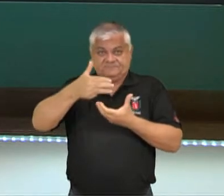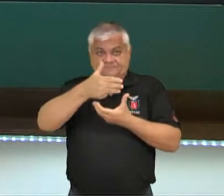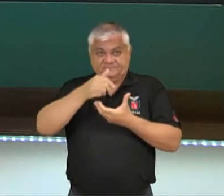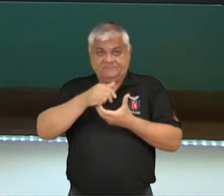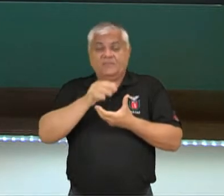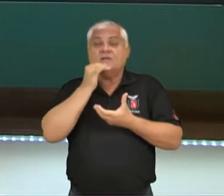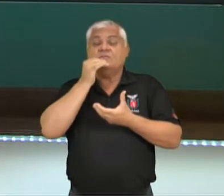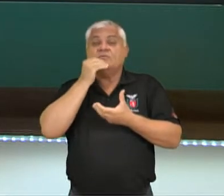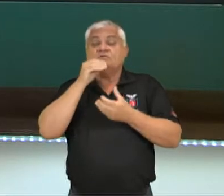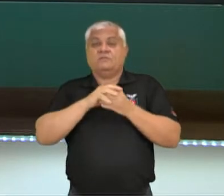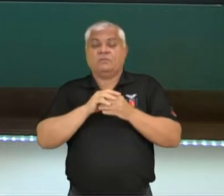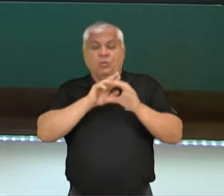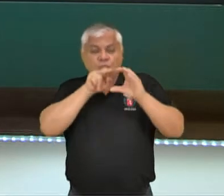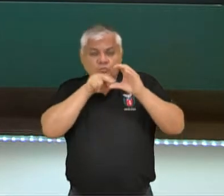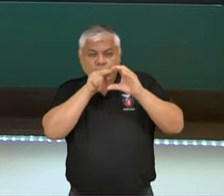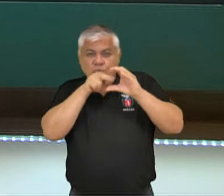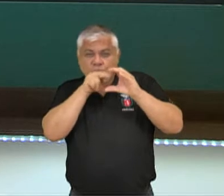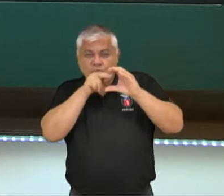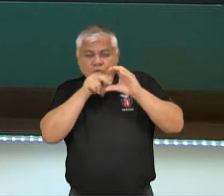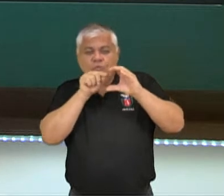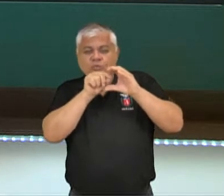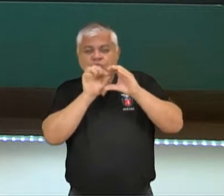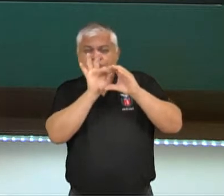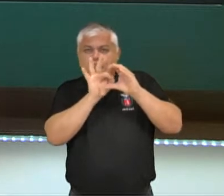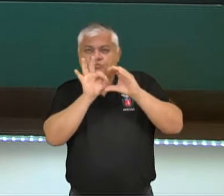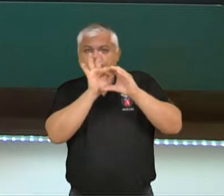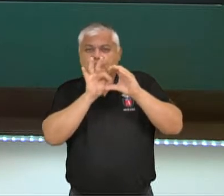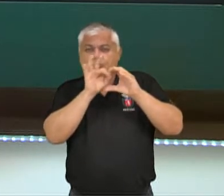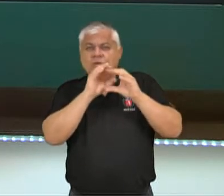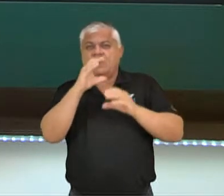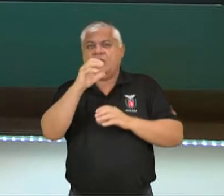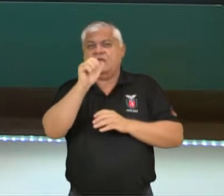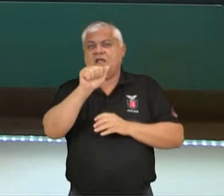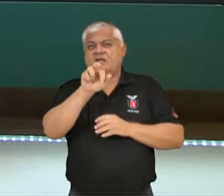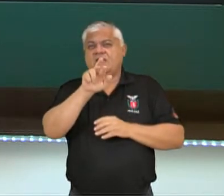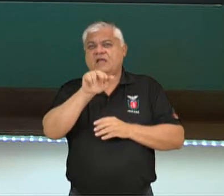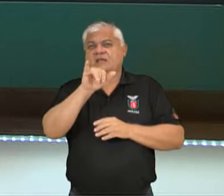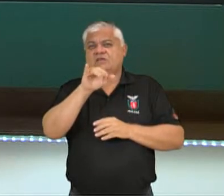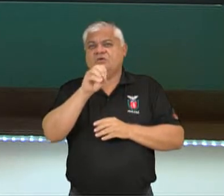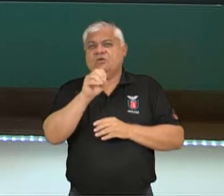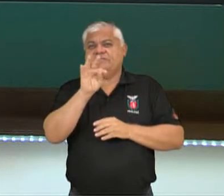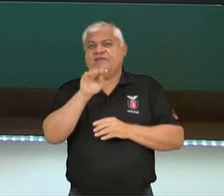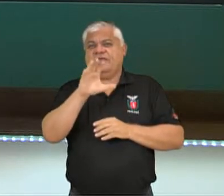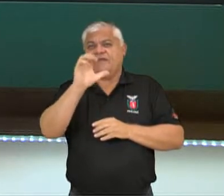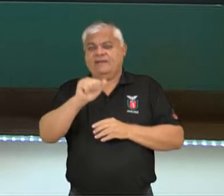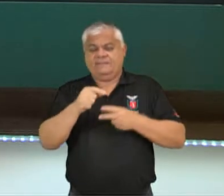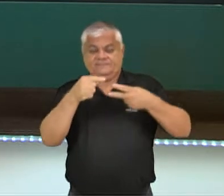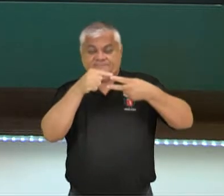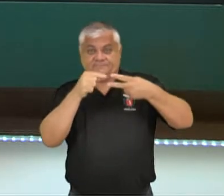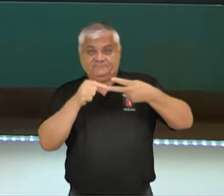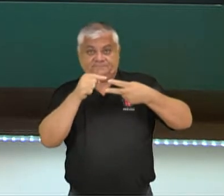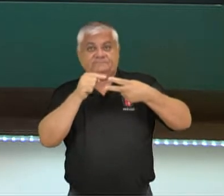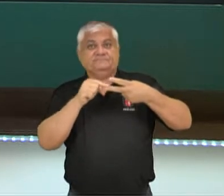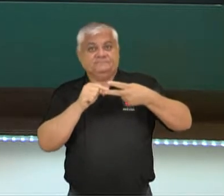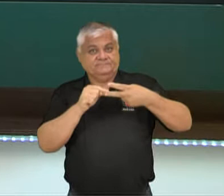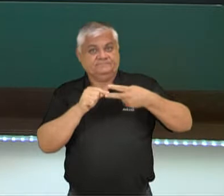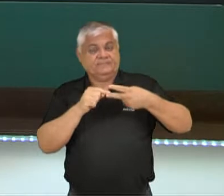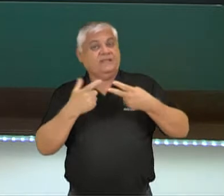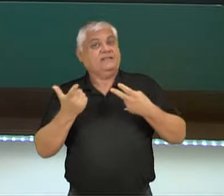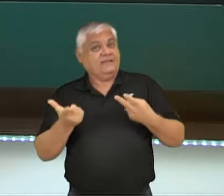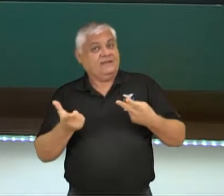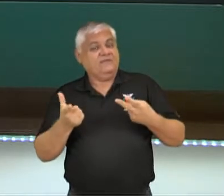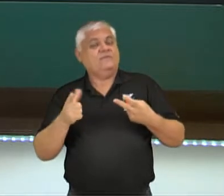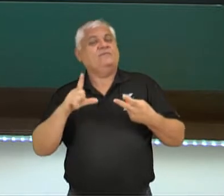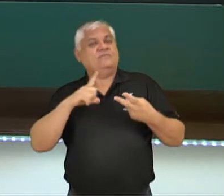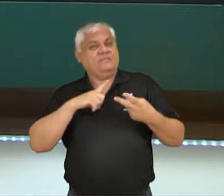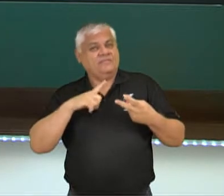isola o núcleo do citoplasma é chamado de carioteca. Se existem esses dois compartimentos, provavelmente